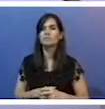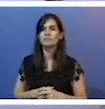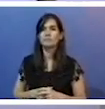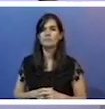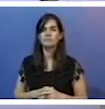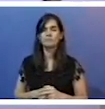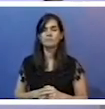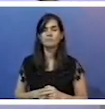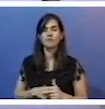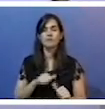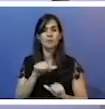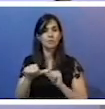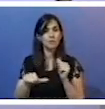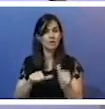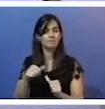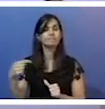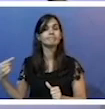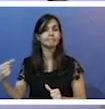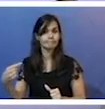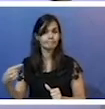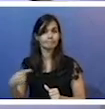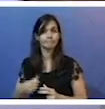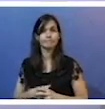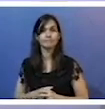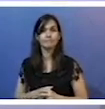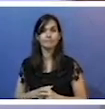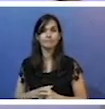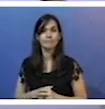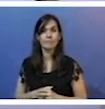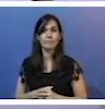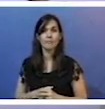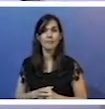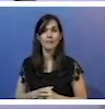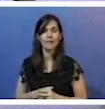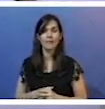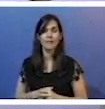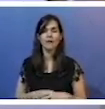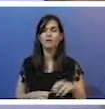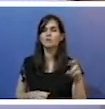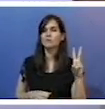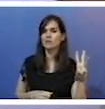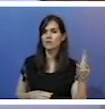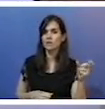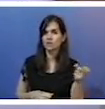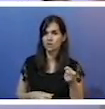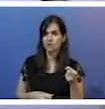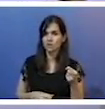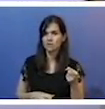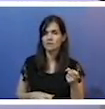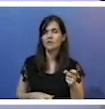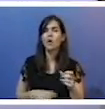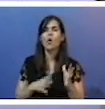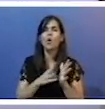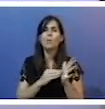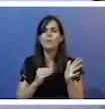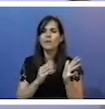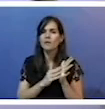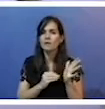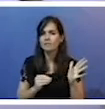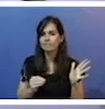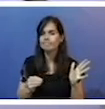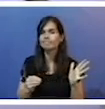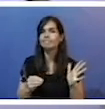vai passar negativo bom então aqui ó o 3x veio para cá copiei x quadrado